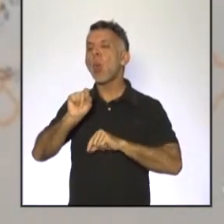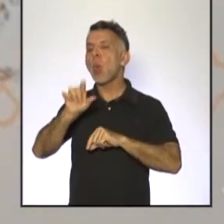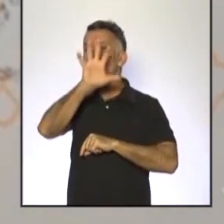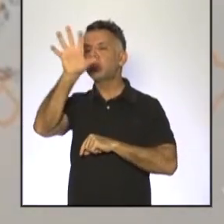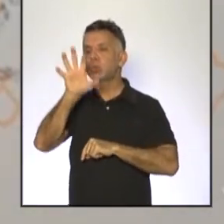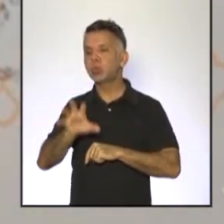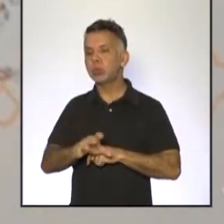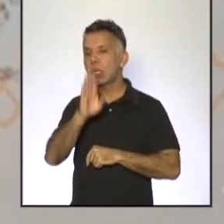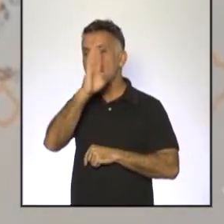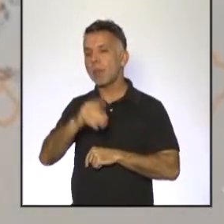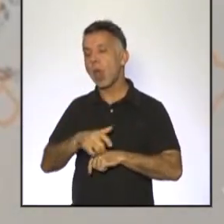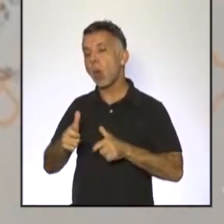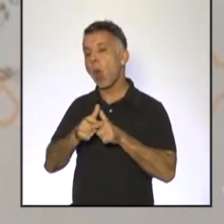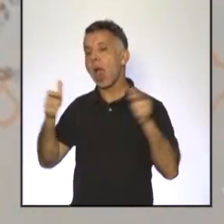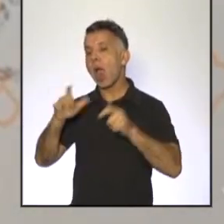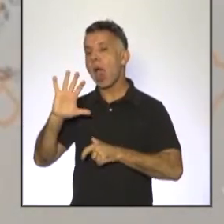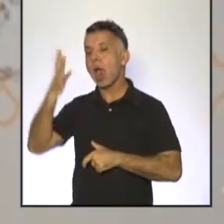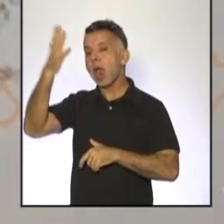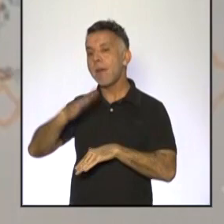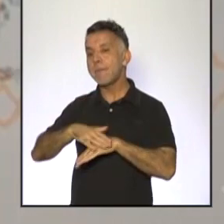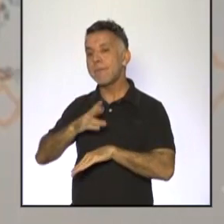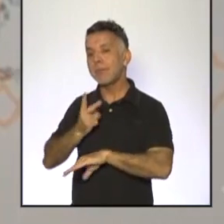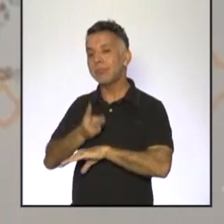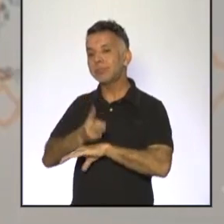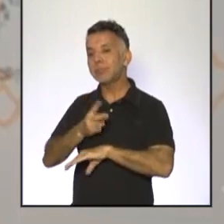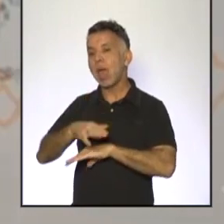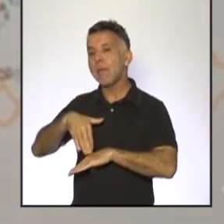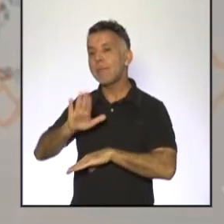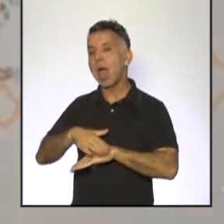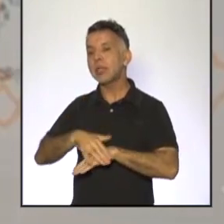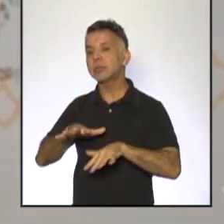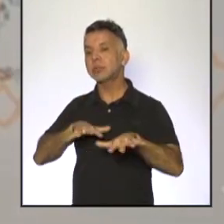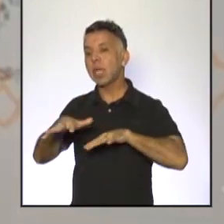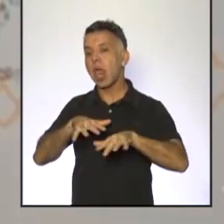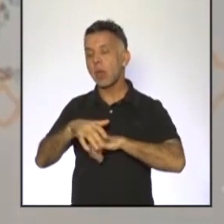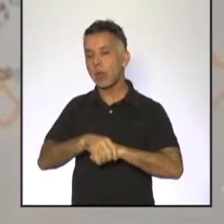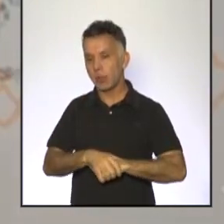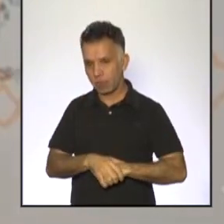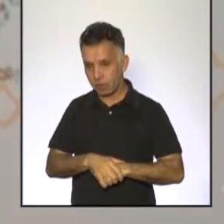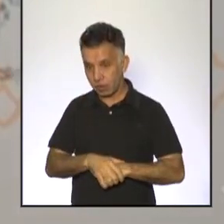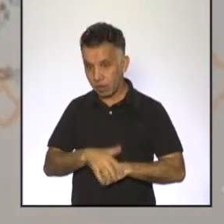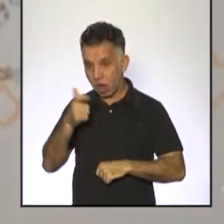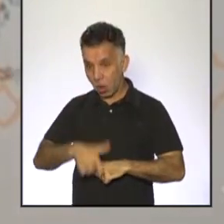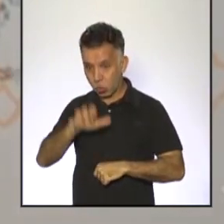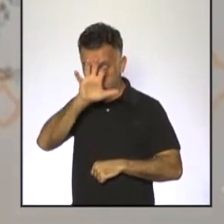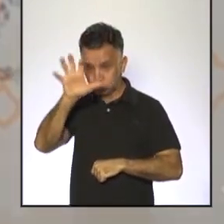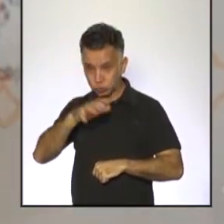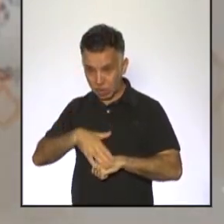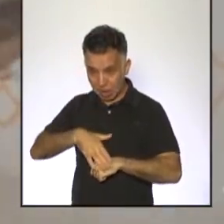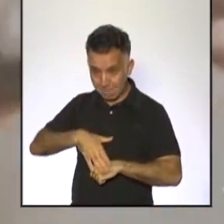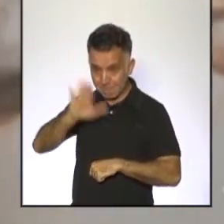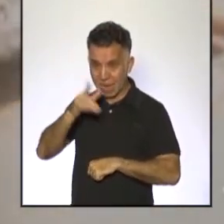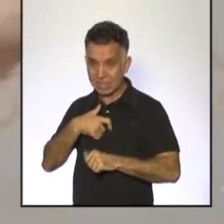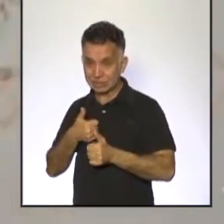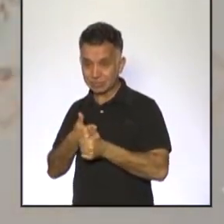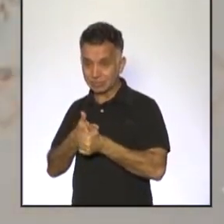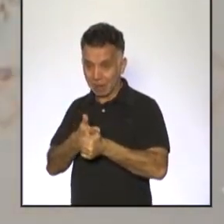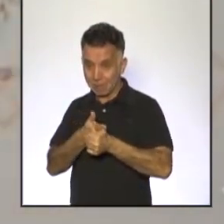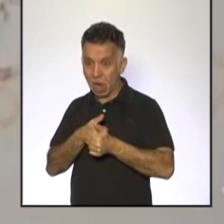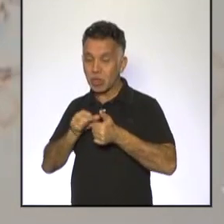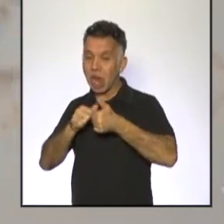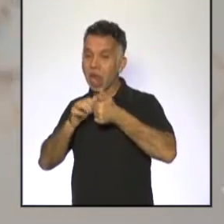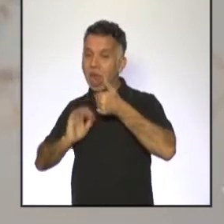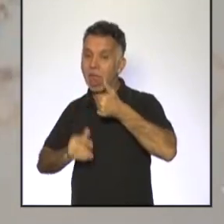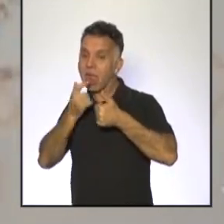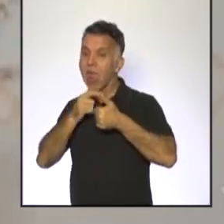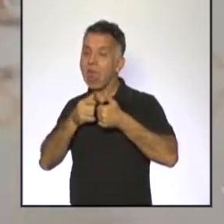a maior ocorrência, frequência, magnitude de terremotos? O estado mais ocidental do Brasil, que é o